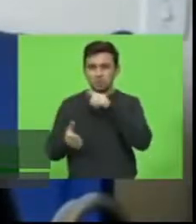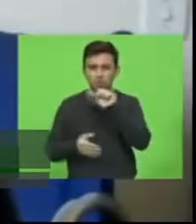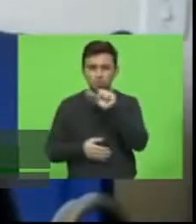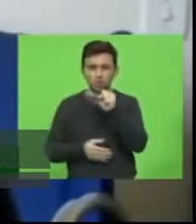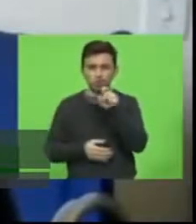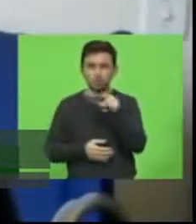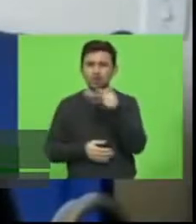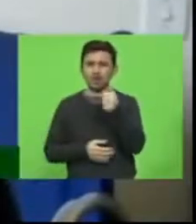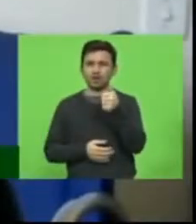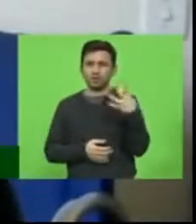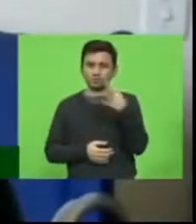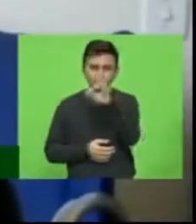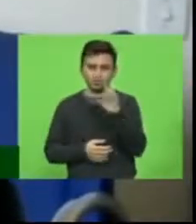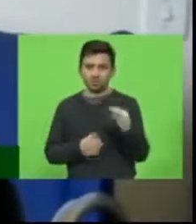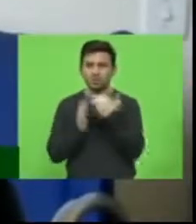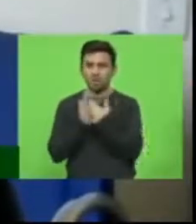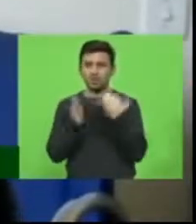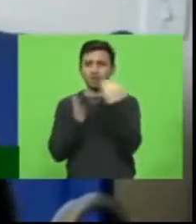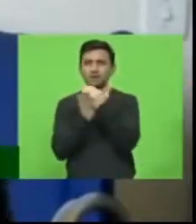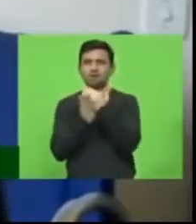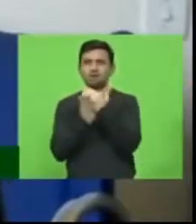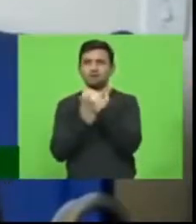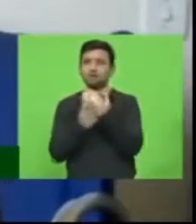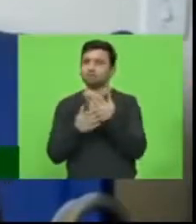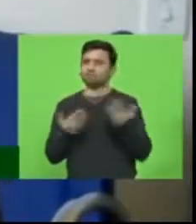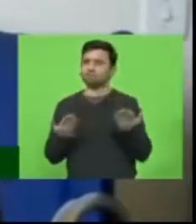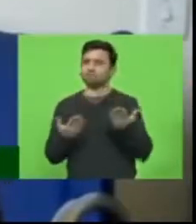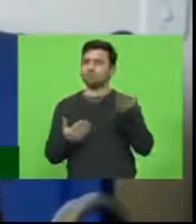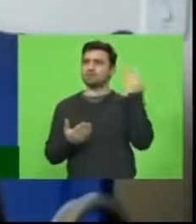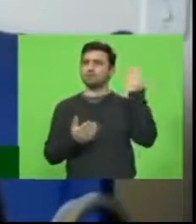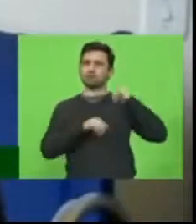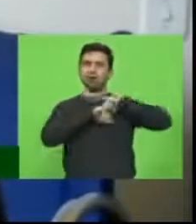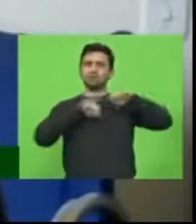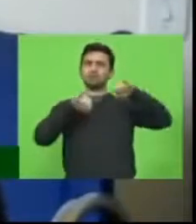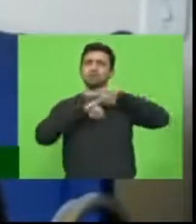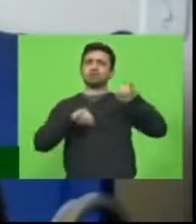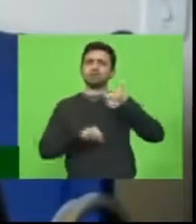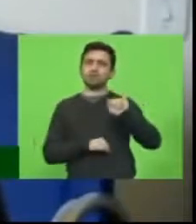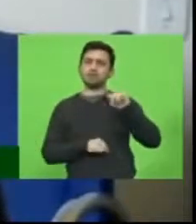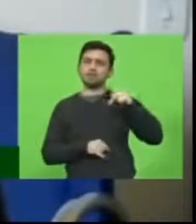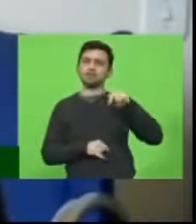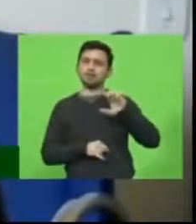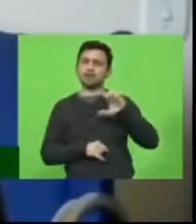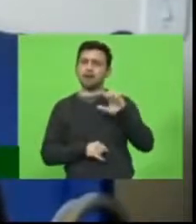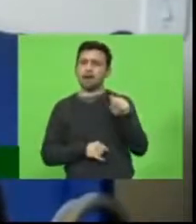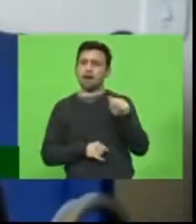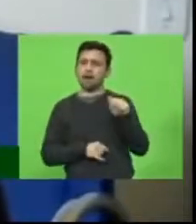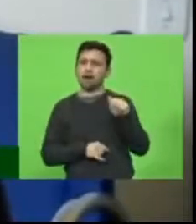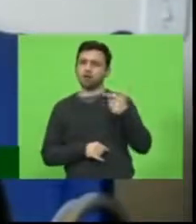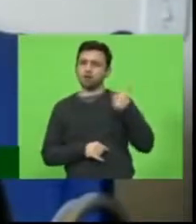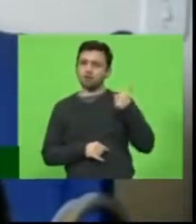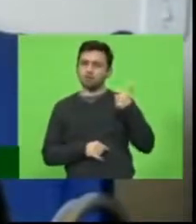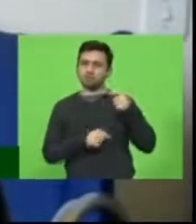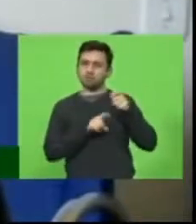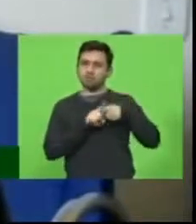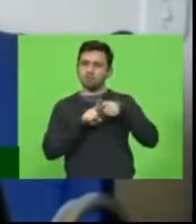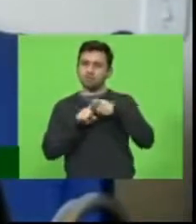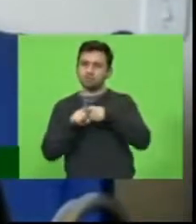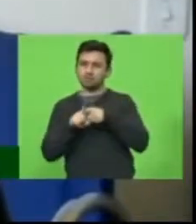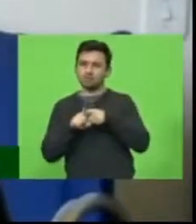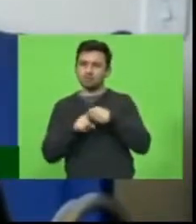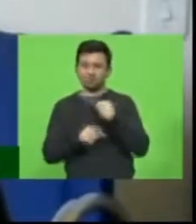8,14%, sendo que o IPCA, divulgado nos últimos 12 meses, de junho, pelo IBGE, foi